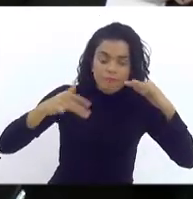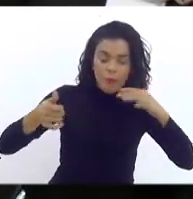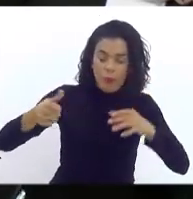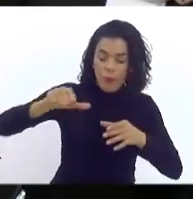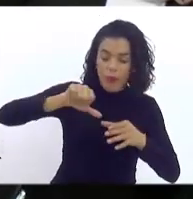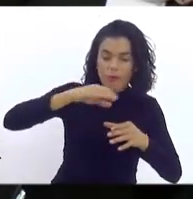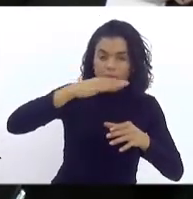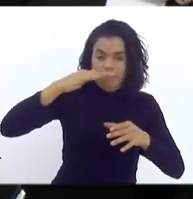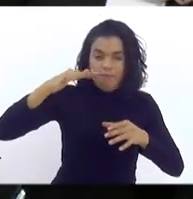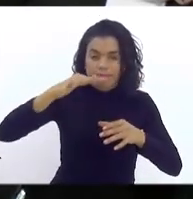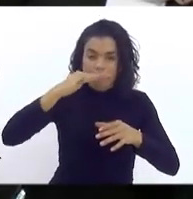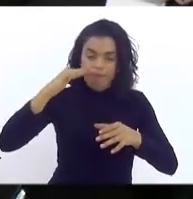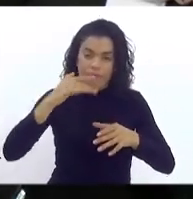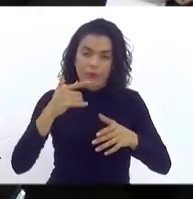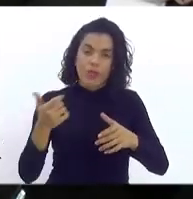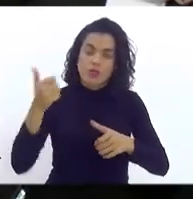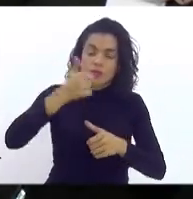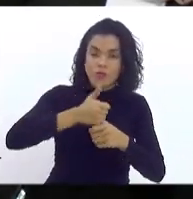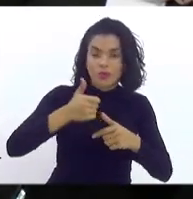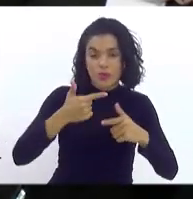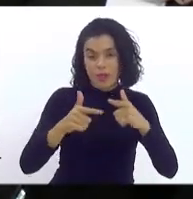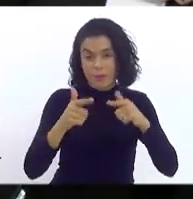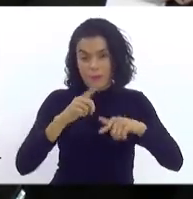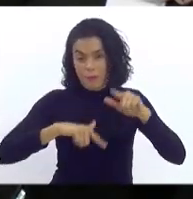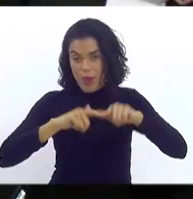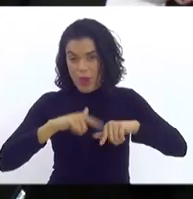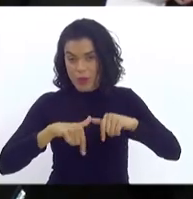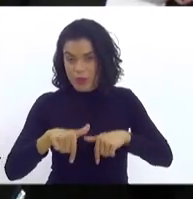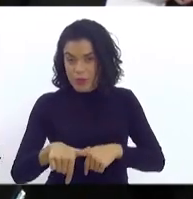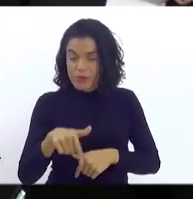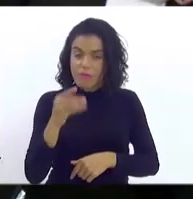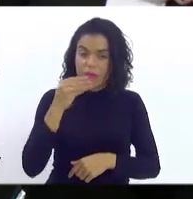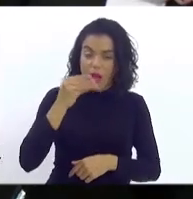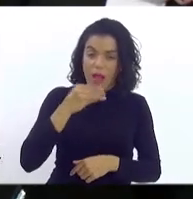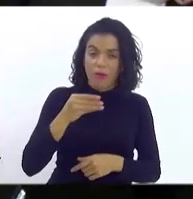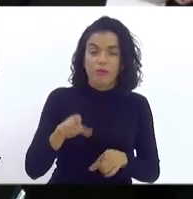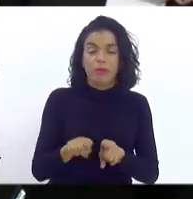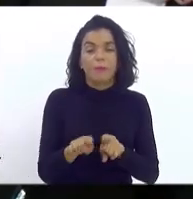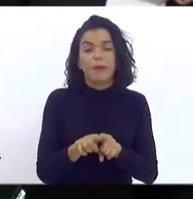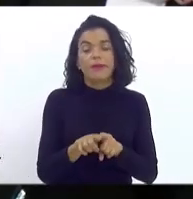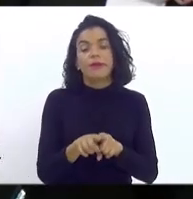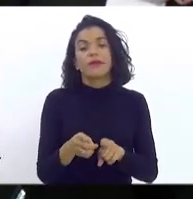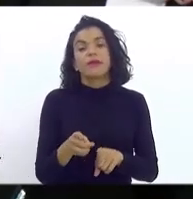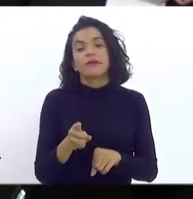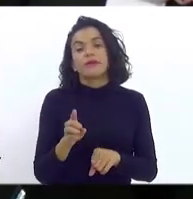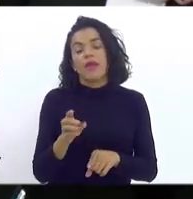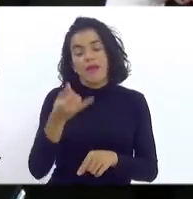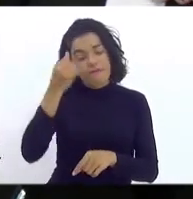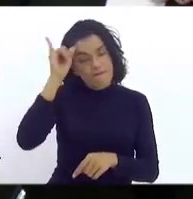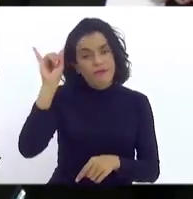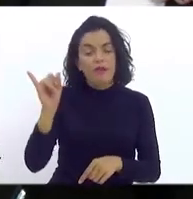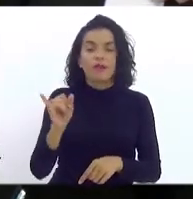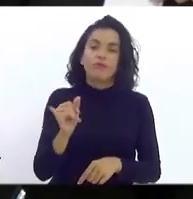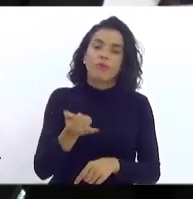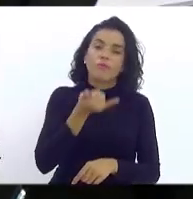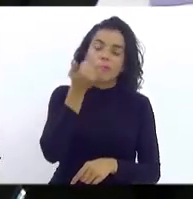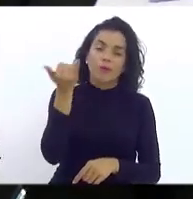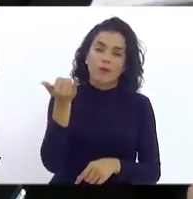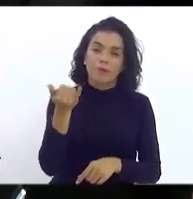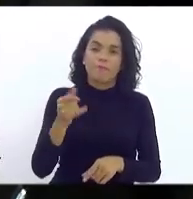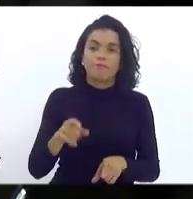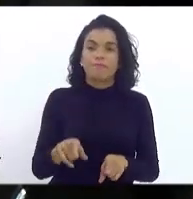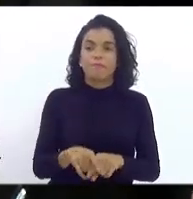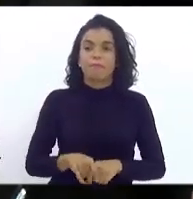detecção sistemática de escapamento de gás para não ocorrer, não ter nenhum incidente.